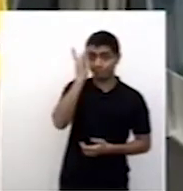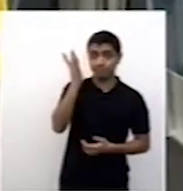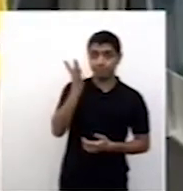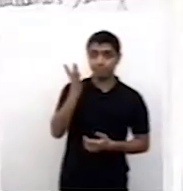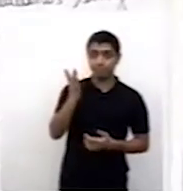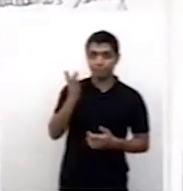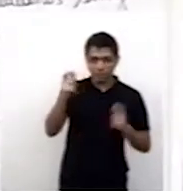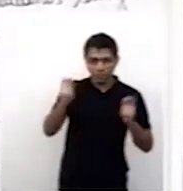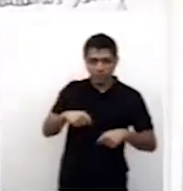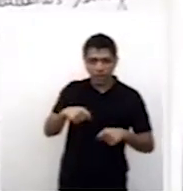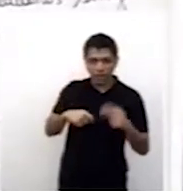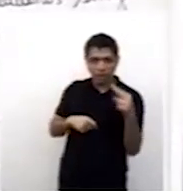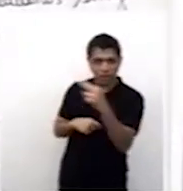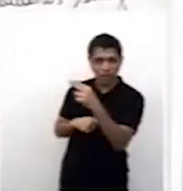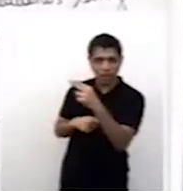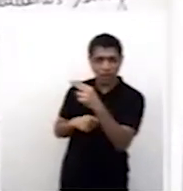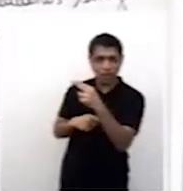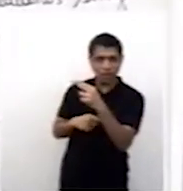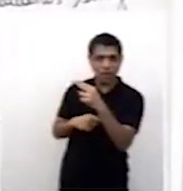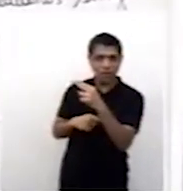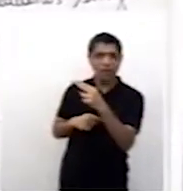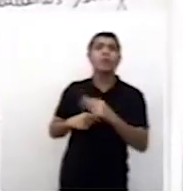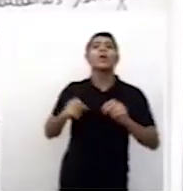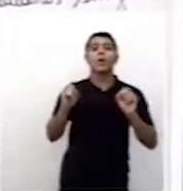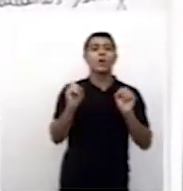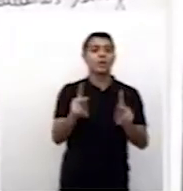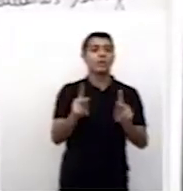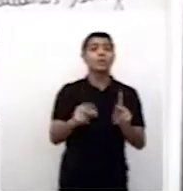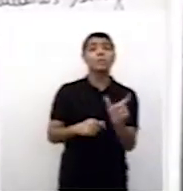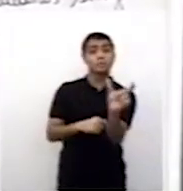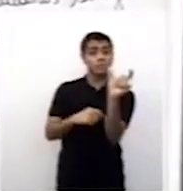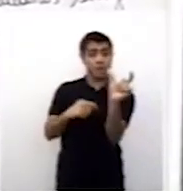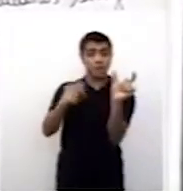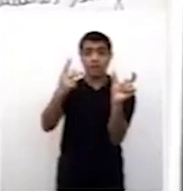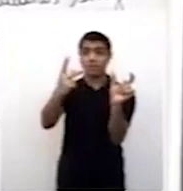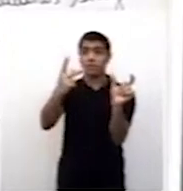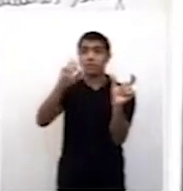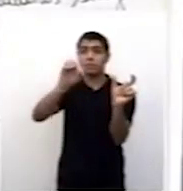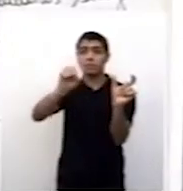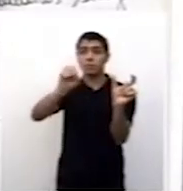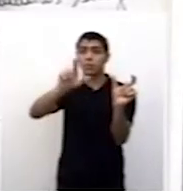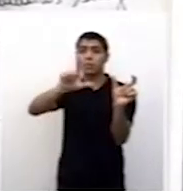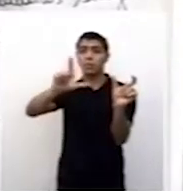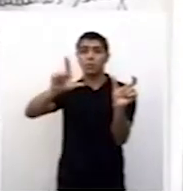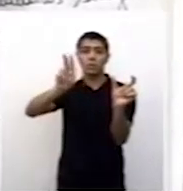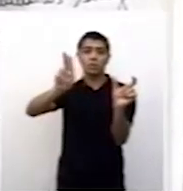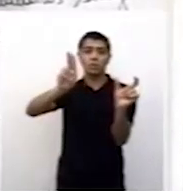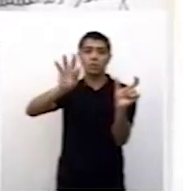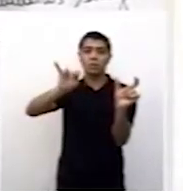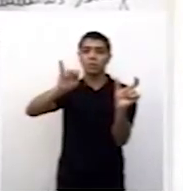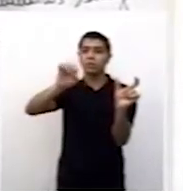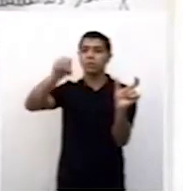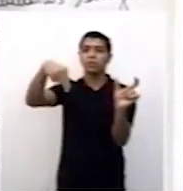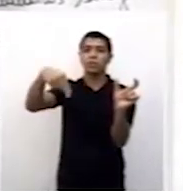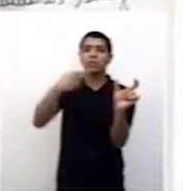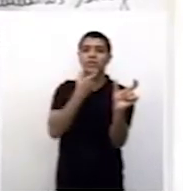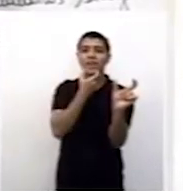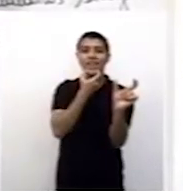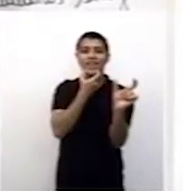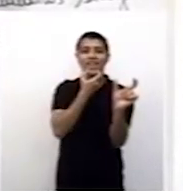Vocês estão conseguindo ver? Ok. Olha a palavra pollution. Se você olhar, ó,